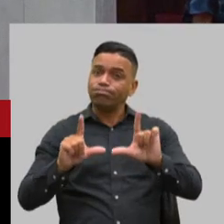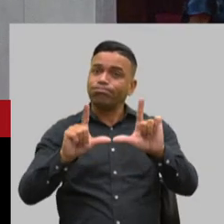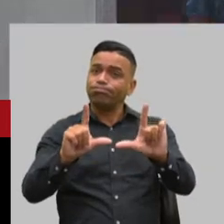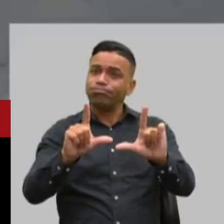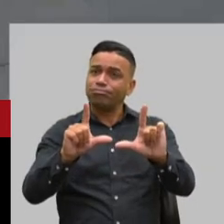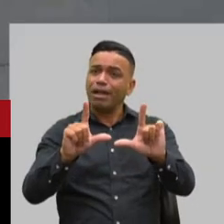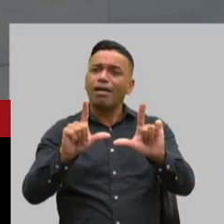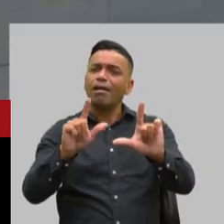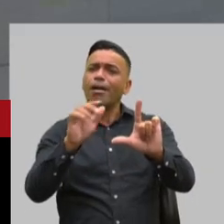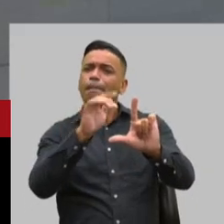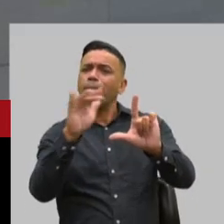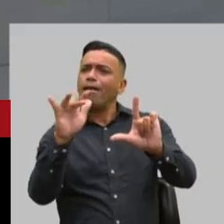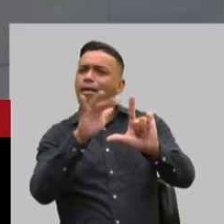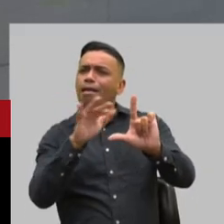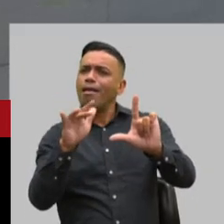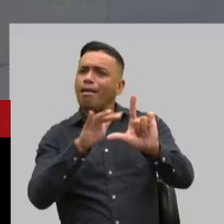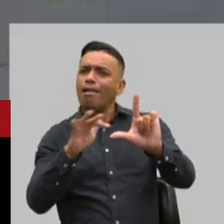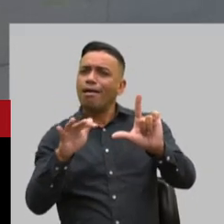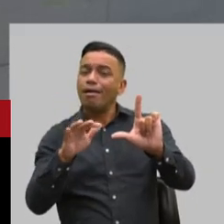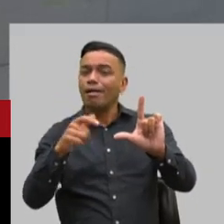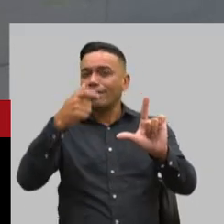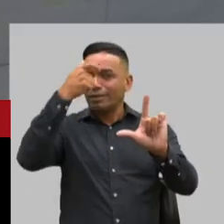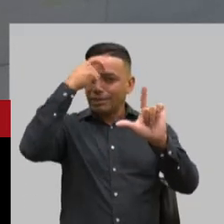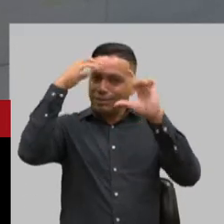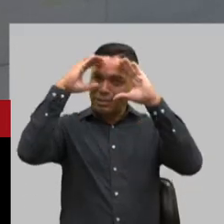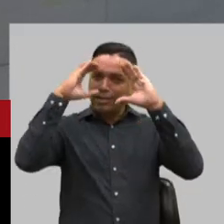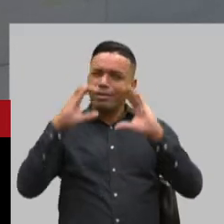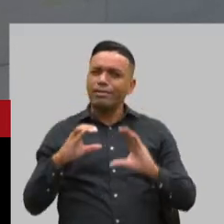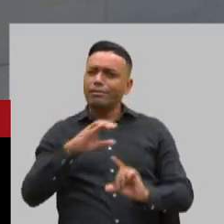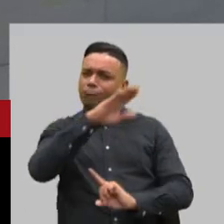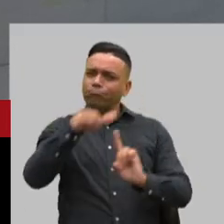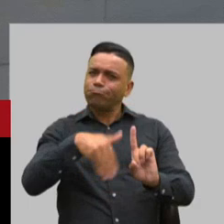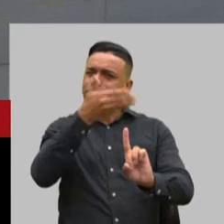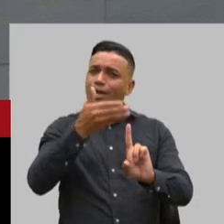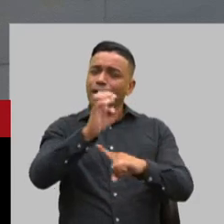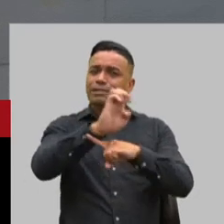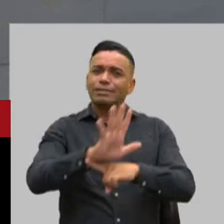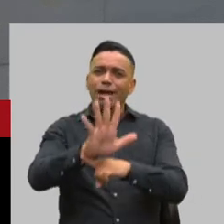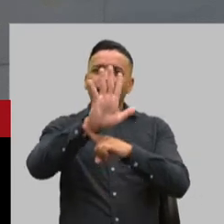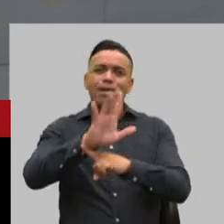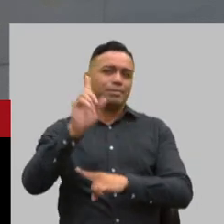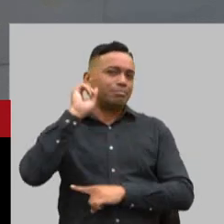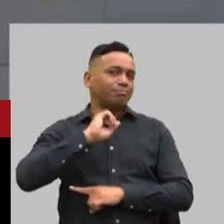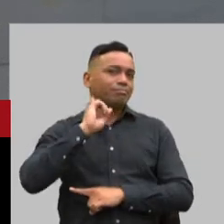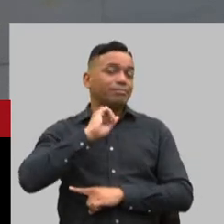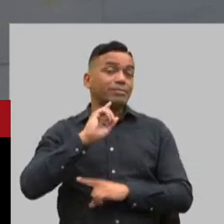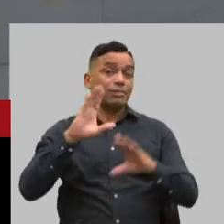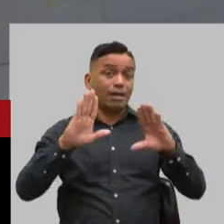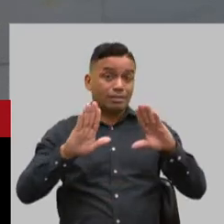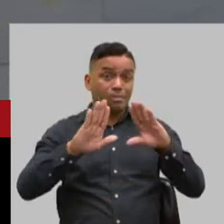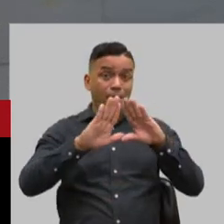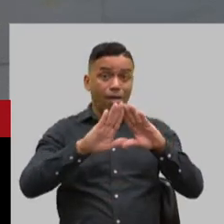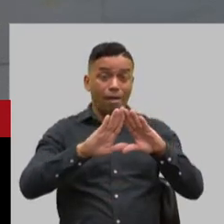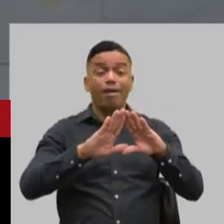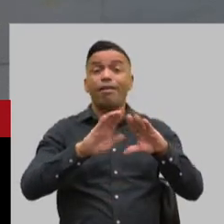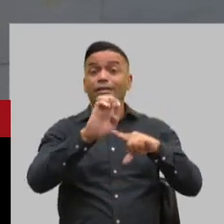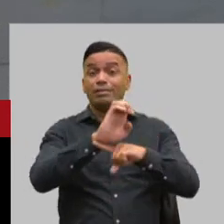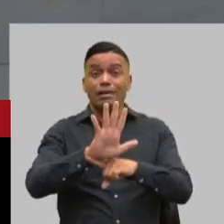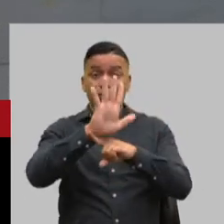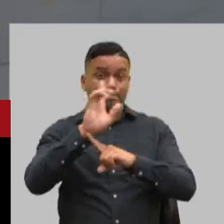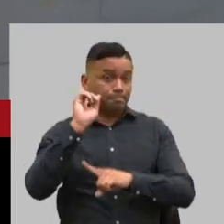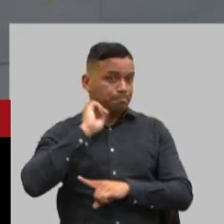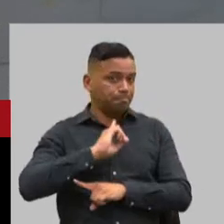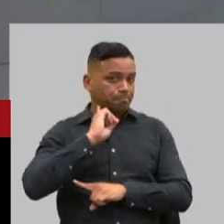seguintes dizeres. Cidadania Honorária do Estado de Minas Gerais. A Assembleia Legislativa do Estado de Minas